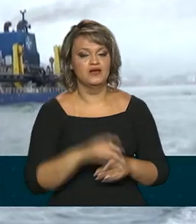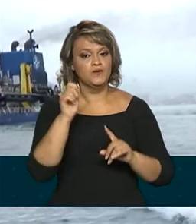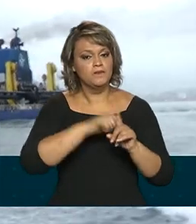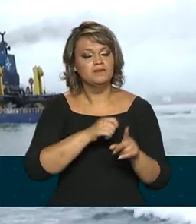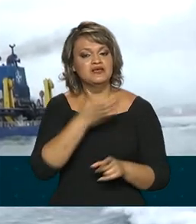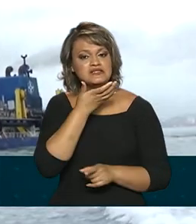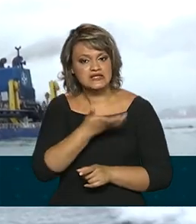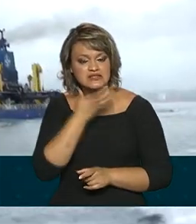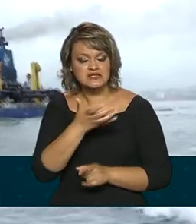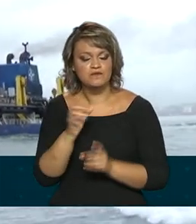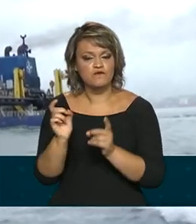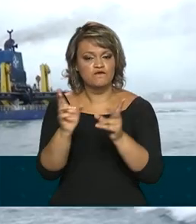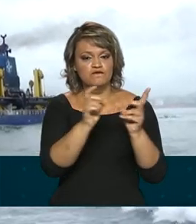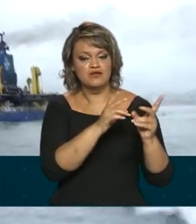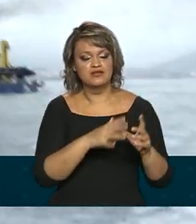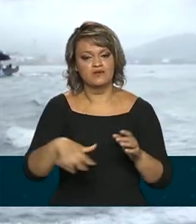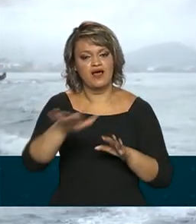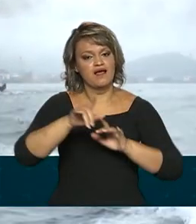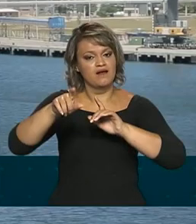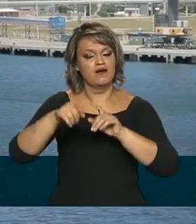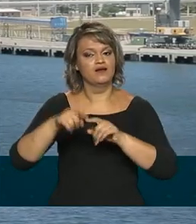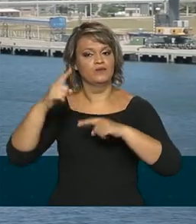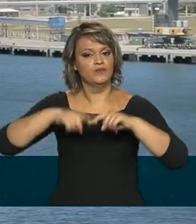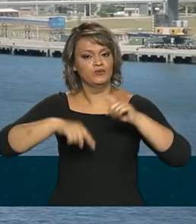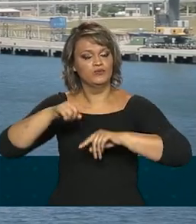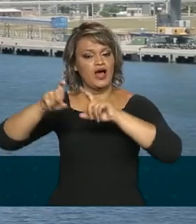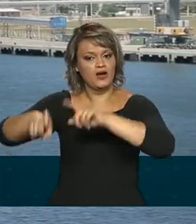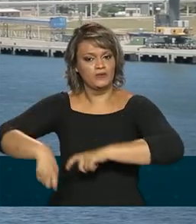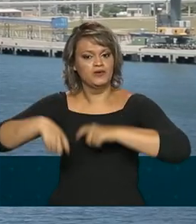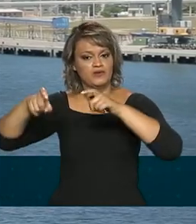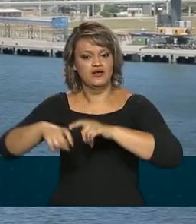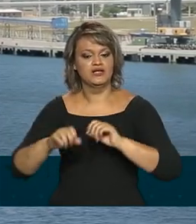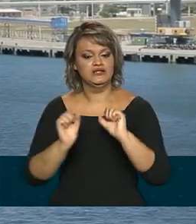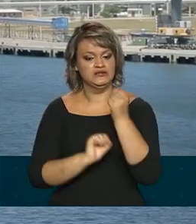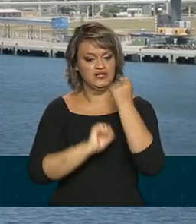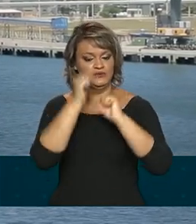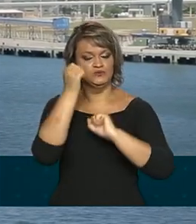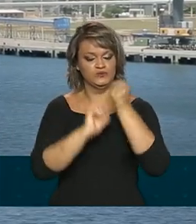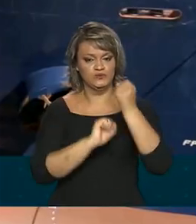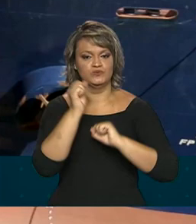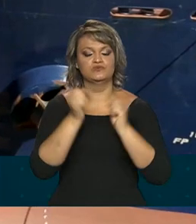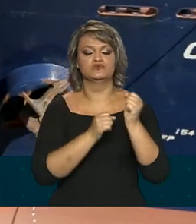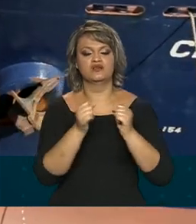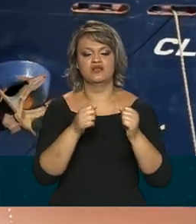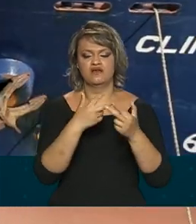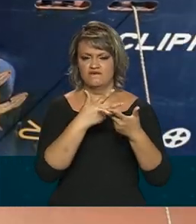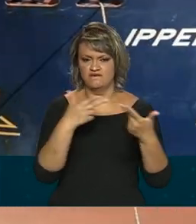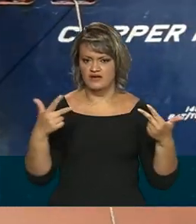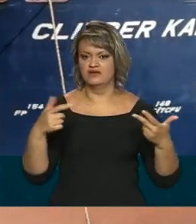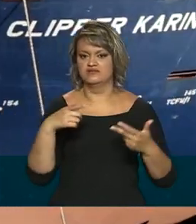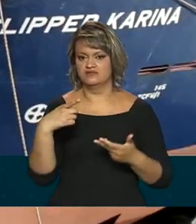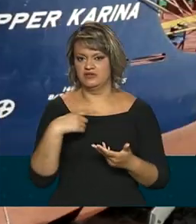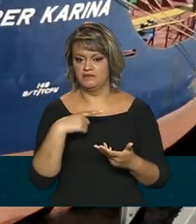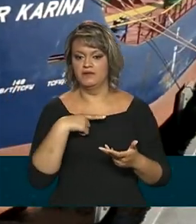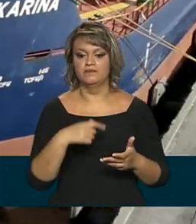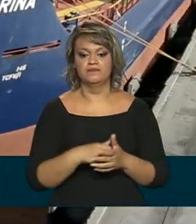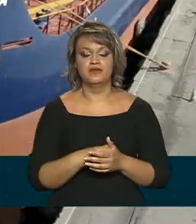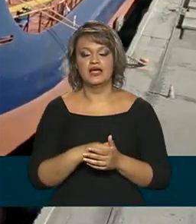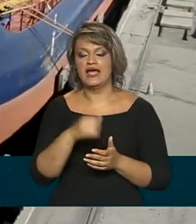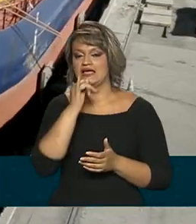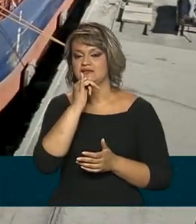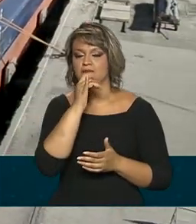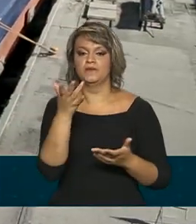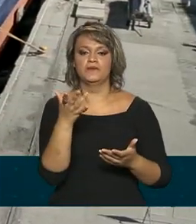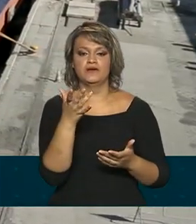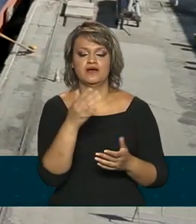altas nas vendas da agropecuária e das indústrias extrativa e de transformação, com destaques